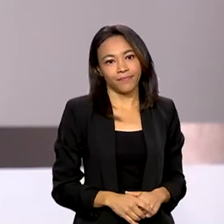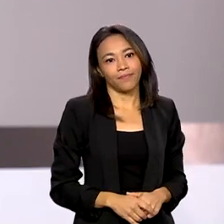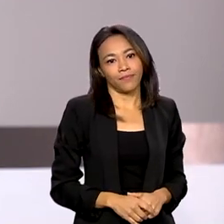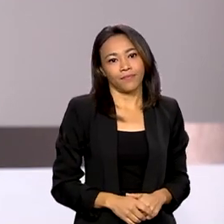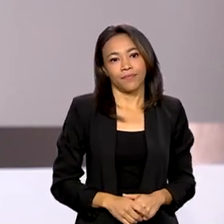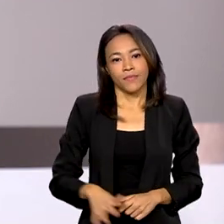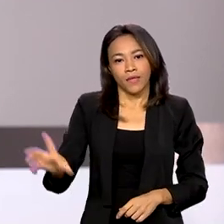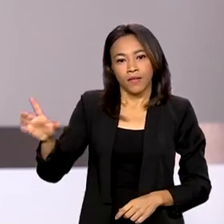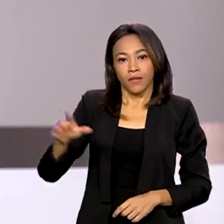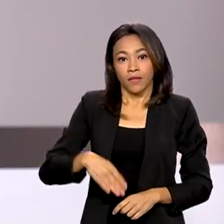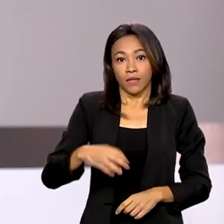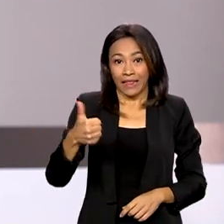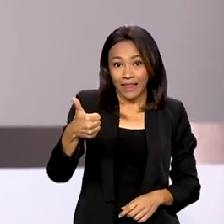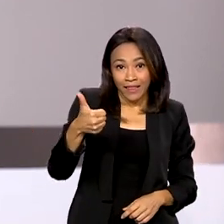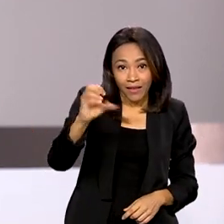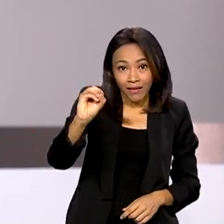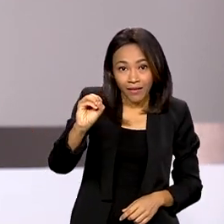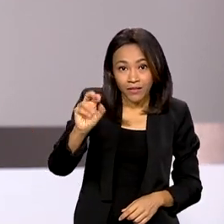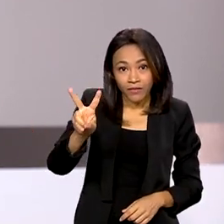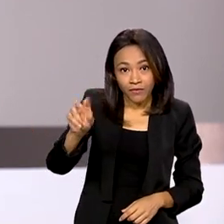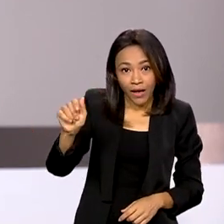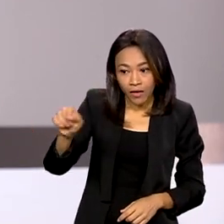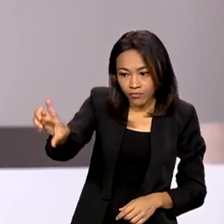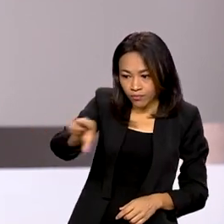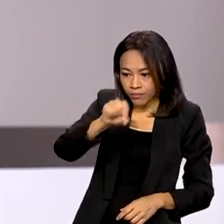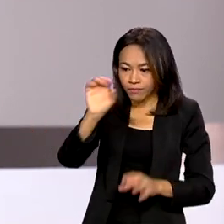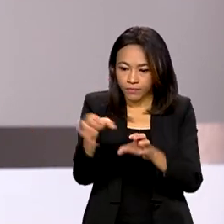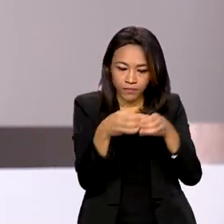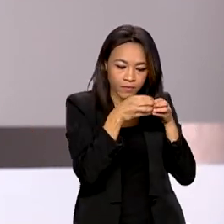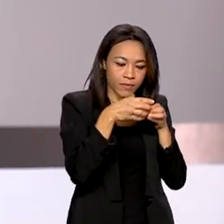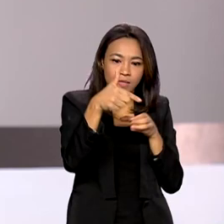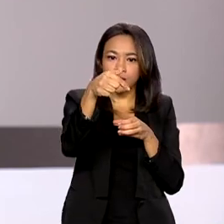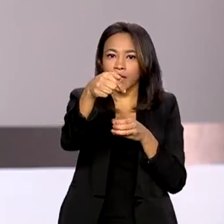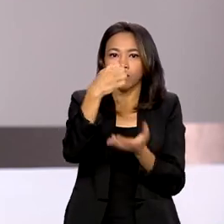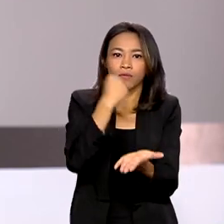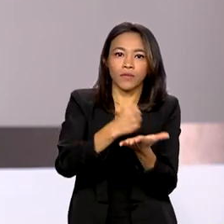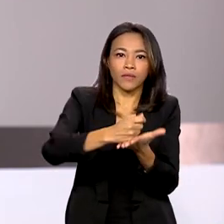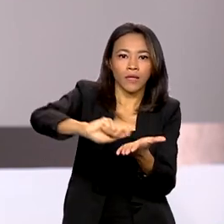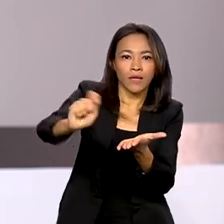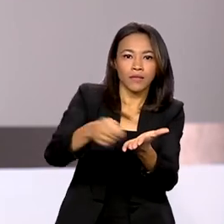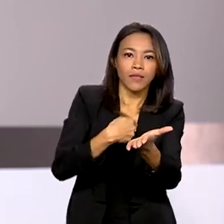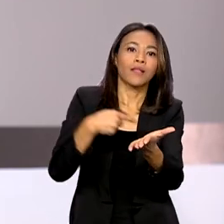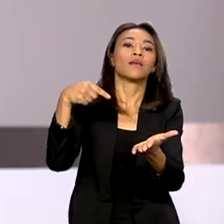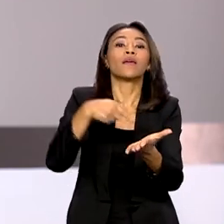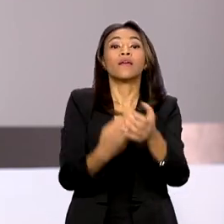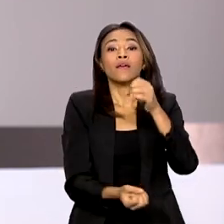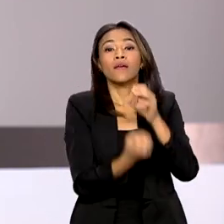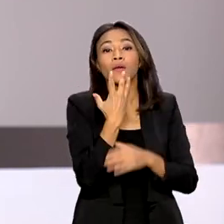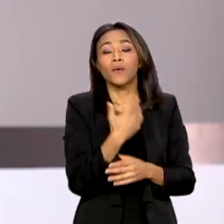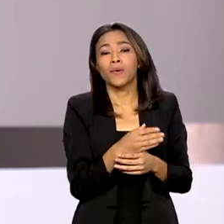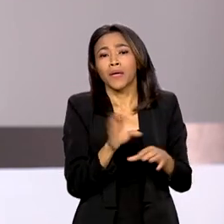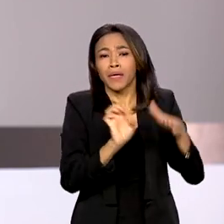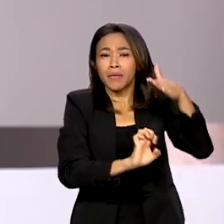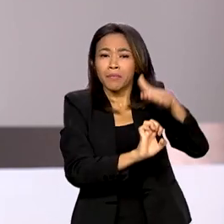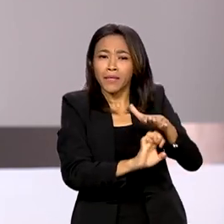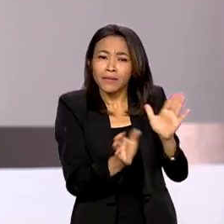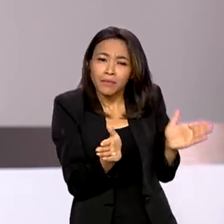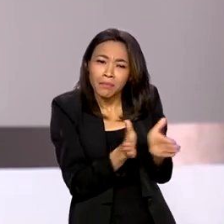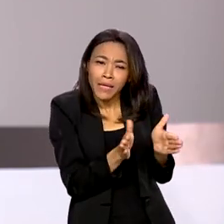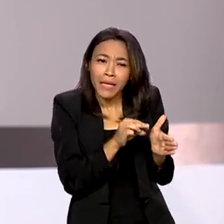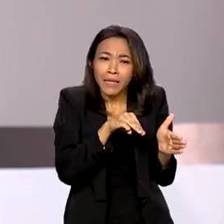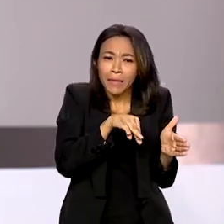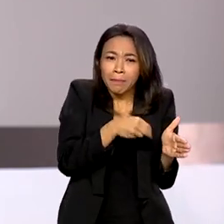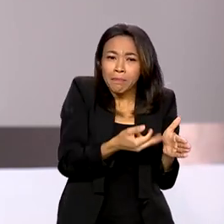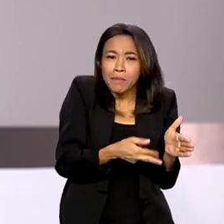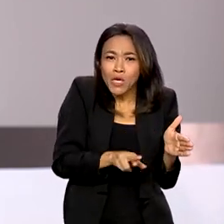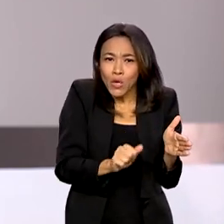sete em cada 10 vagas de trabalho com carteira assinada foram criadas por Micro e Pequenas Empresas neste ano no país